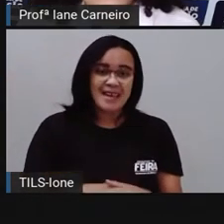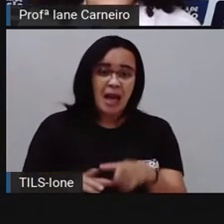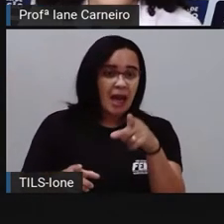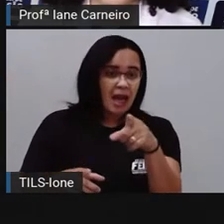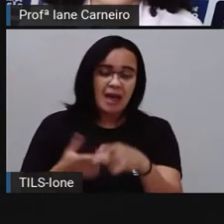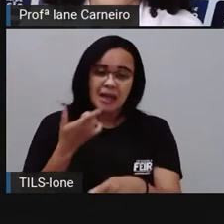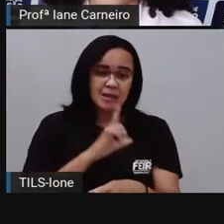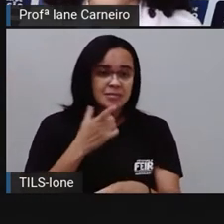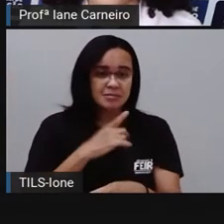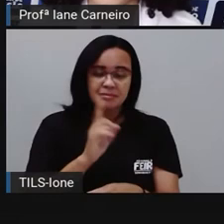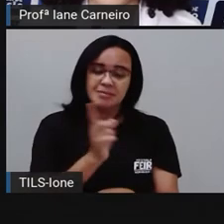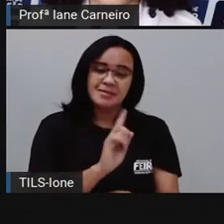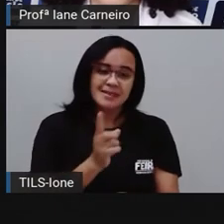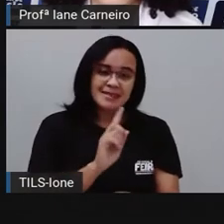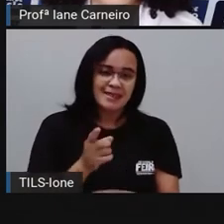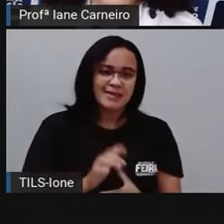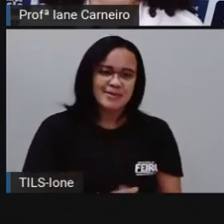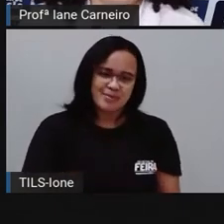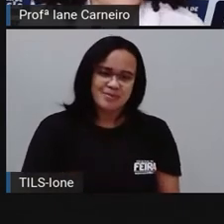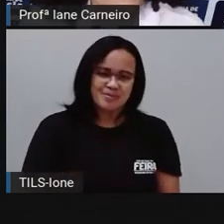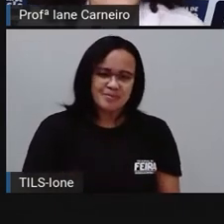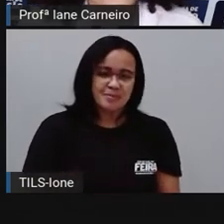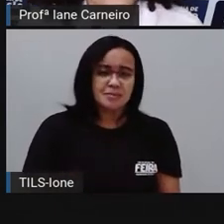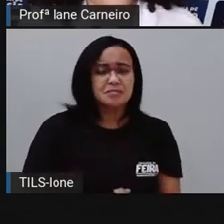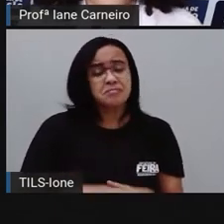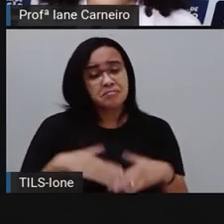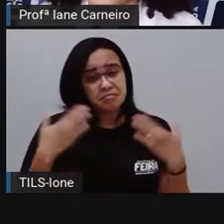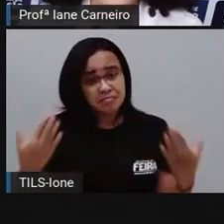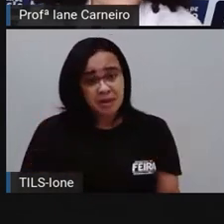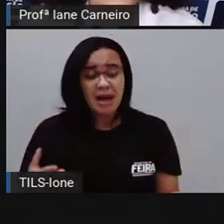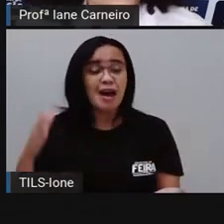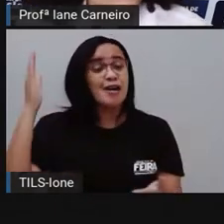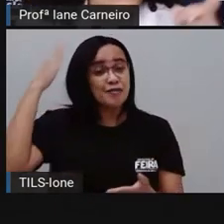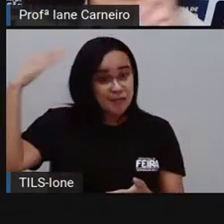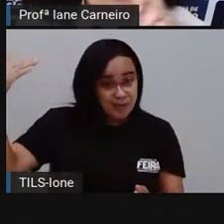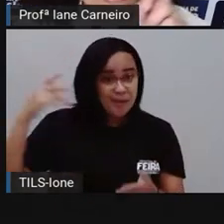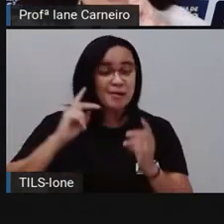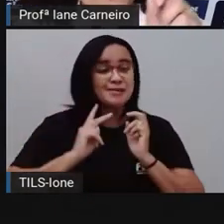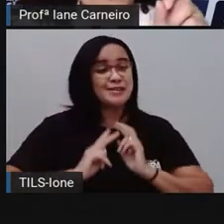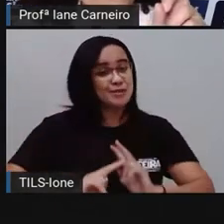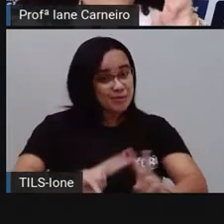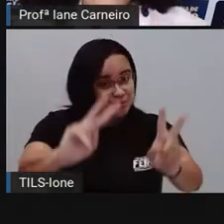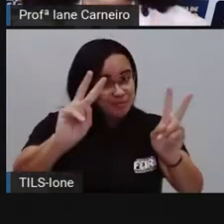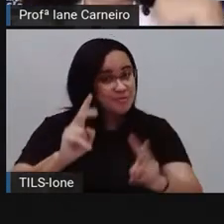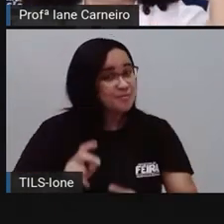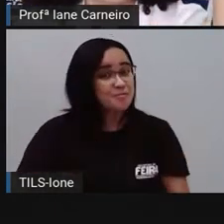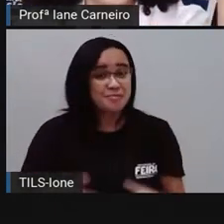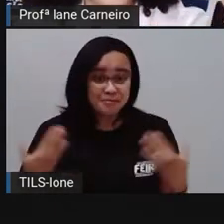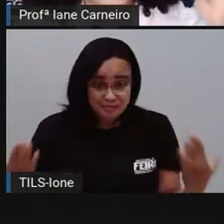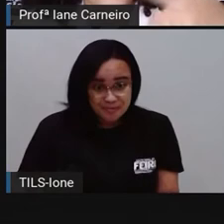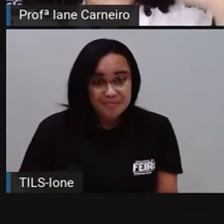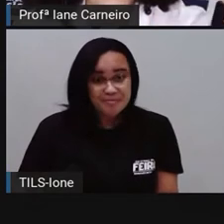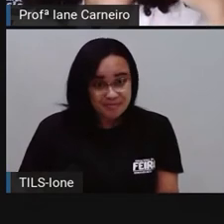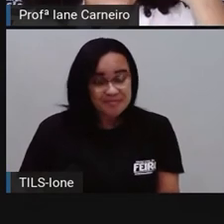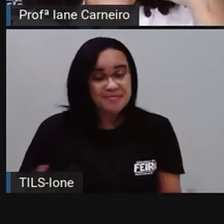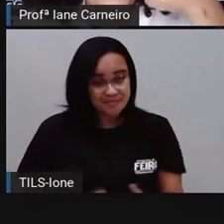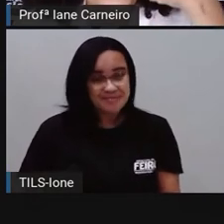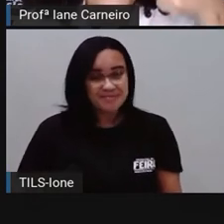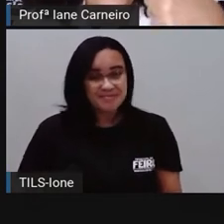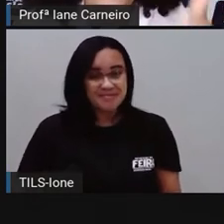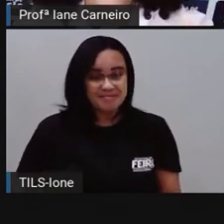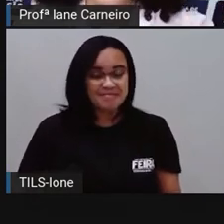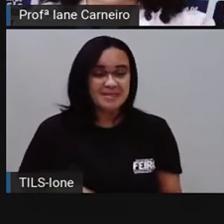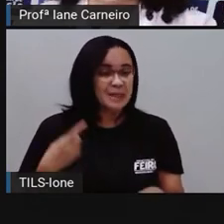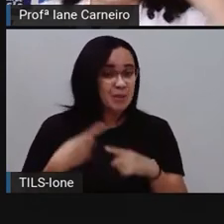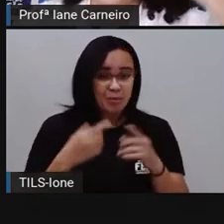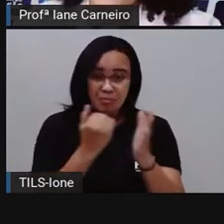outro baiano, segundo a produção aqui, que ganhou. E é isso que a prof falou. Às vezes você não ganha o primeiro lugar, mas você conquista, ó,